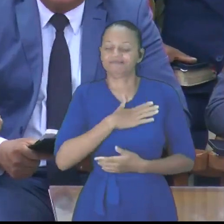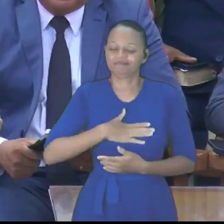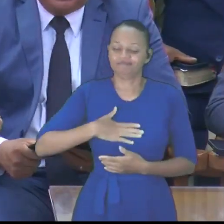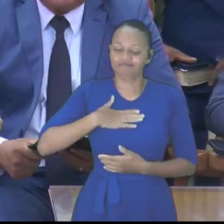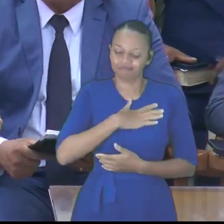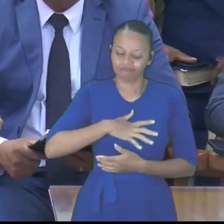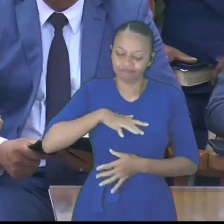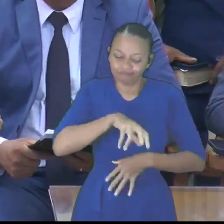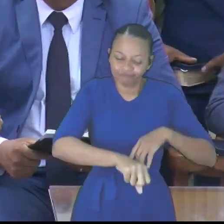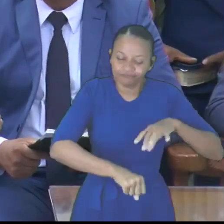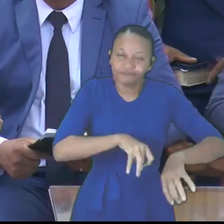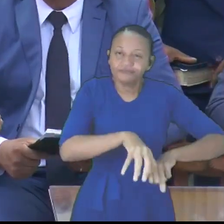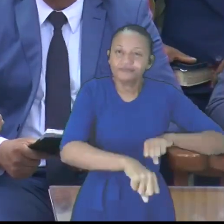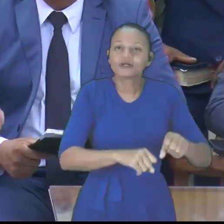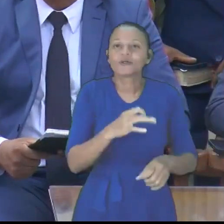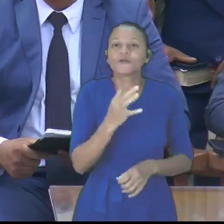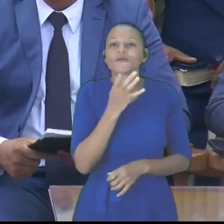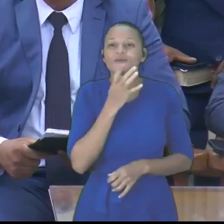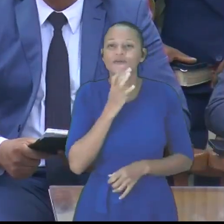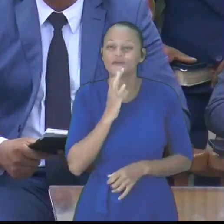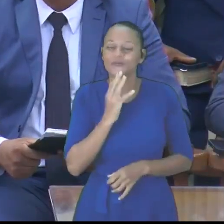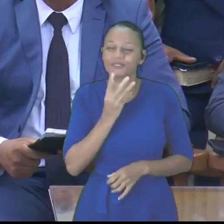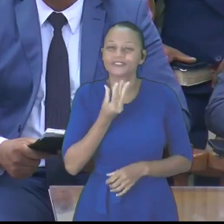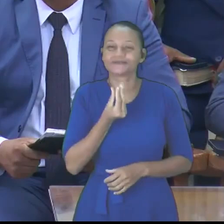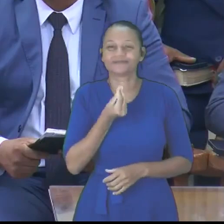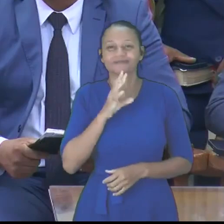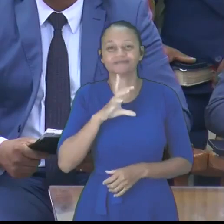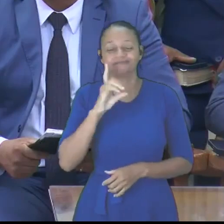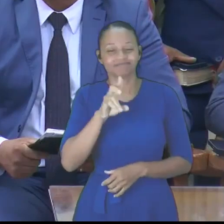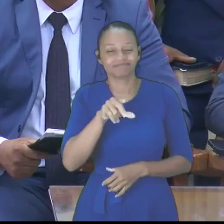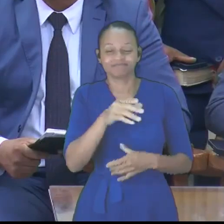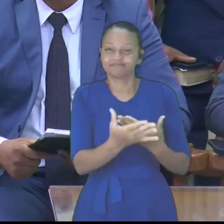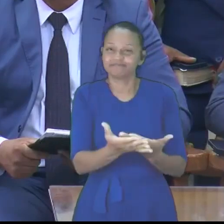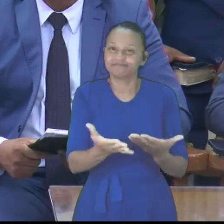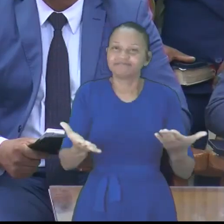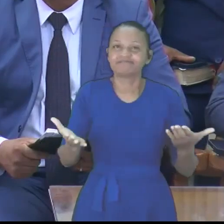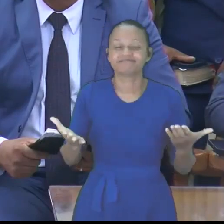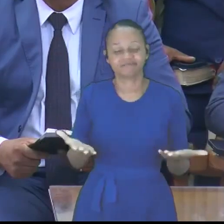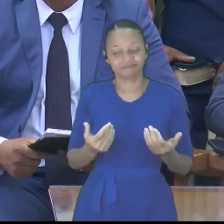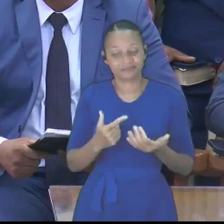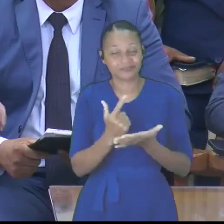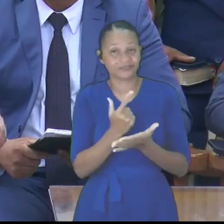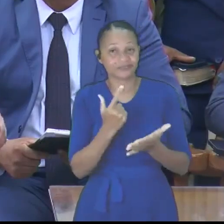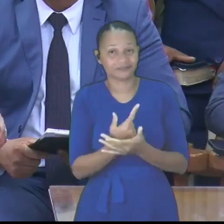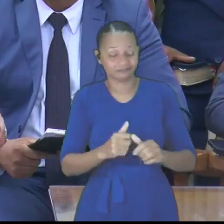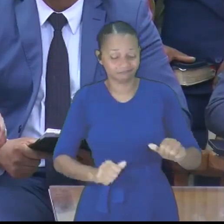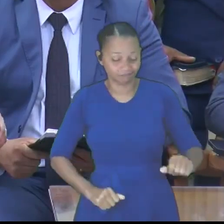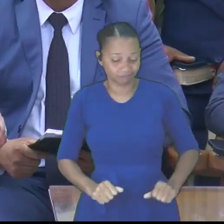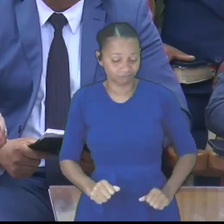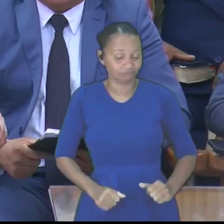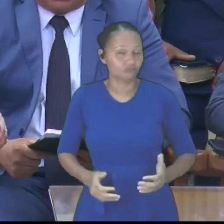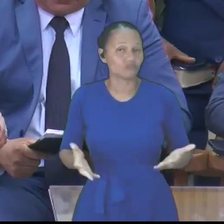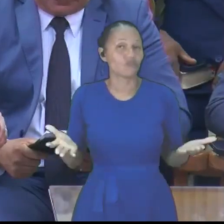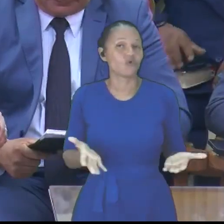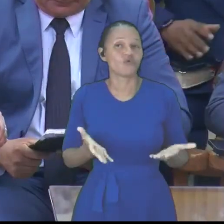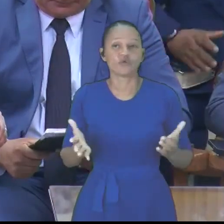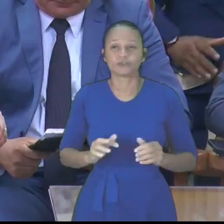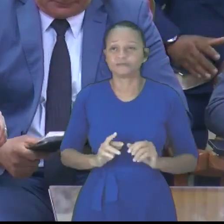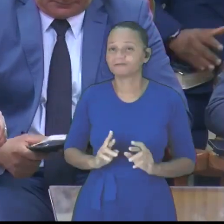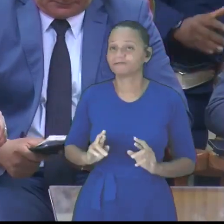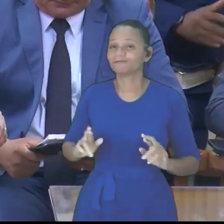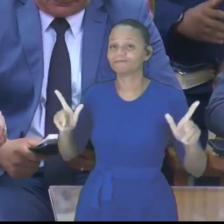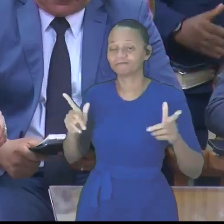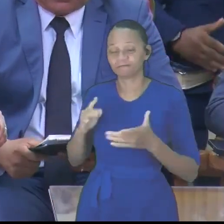no conhecimento de Deus. Meus irmãos, nós estamos estudando Atos e lemos um texto hoje,